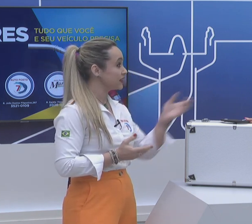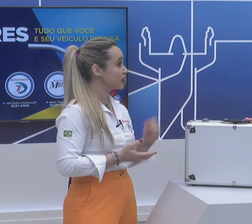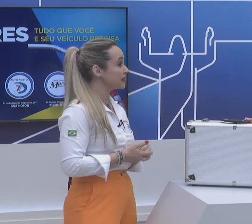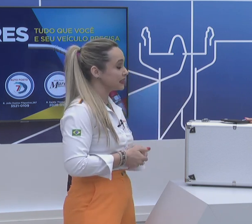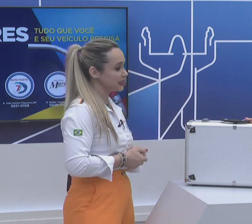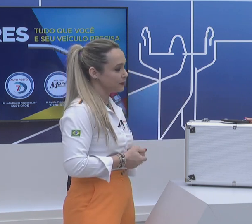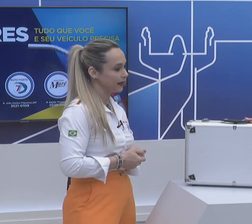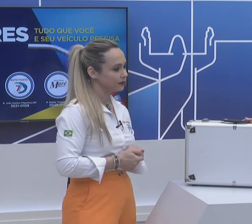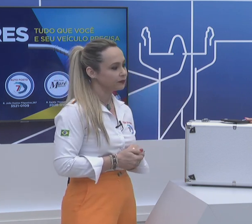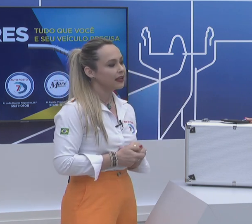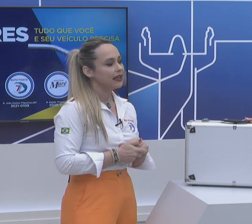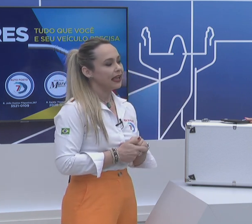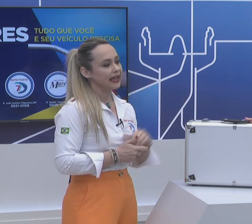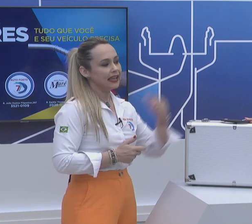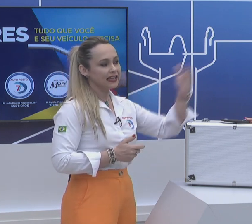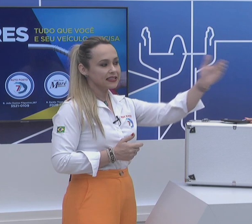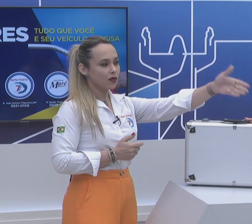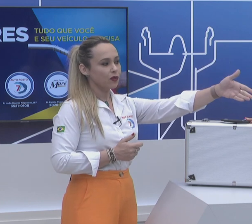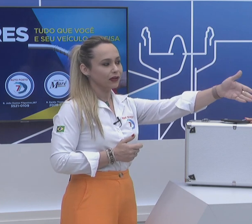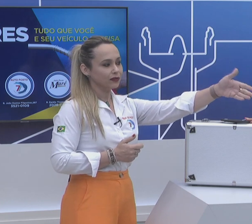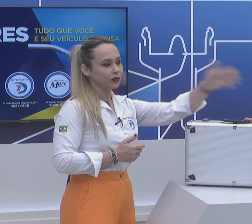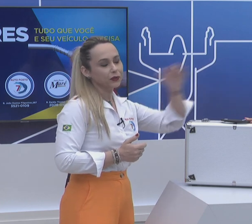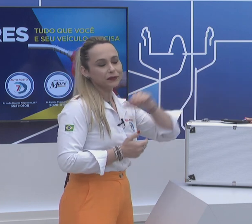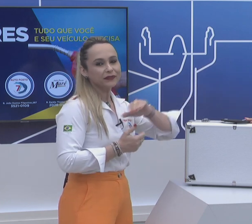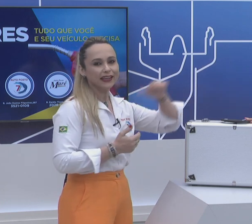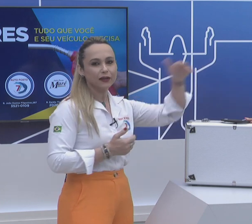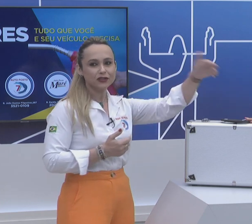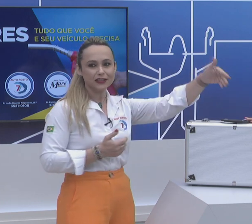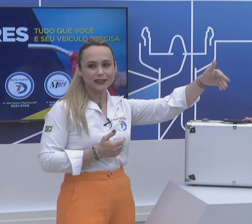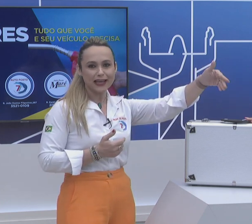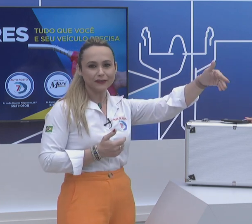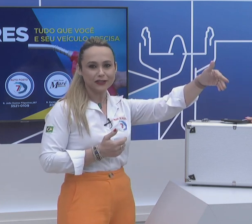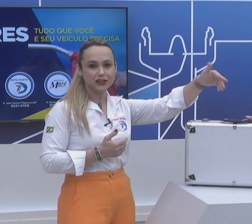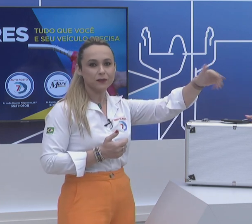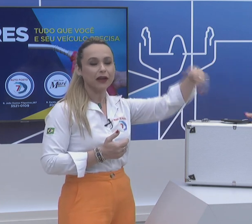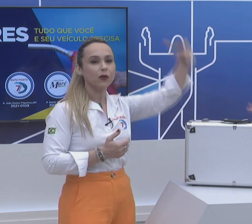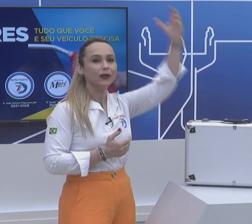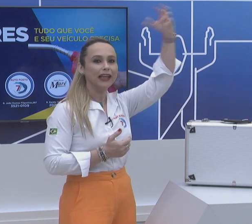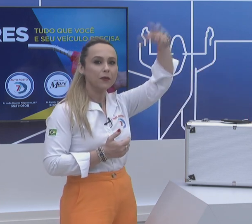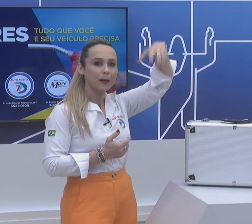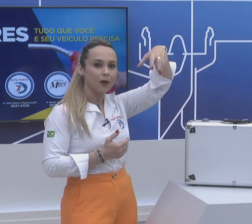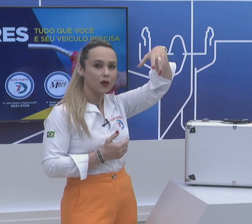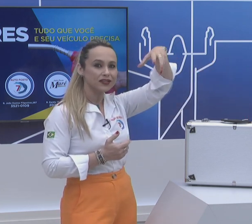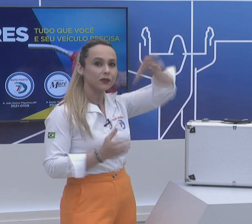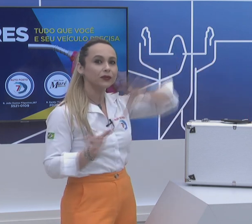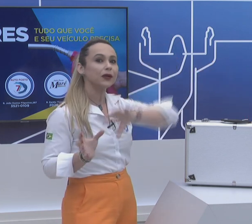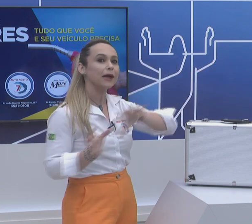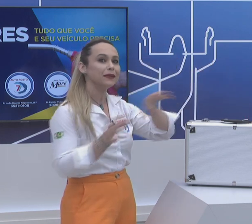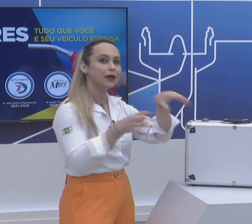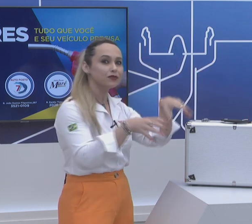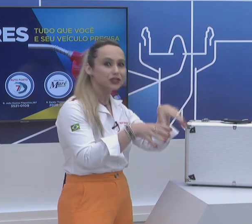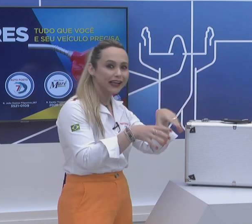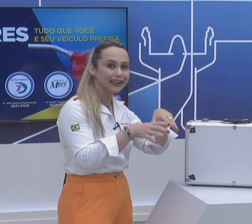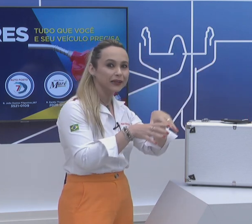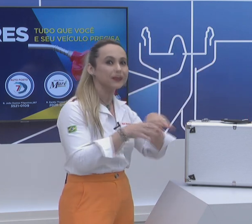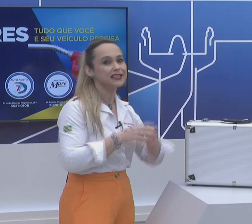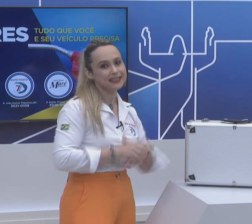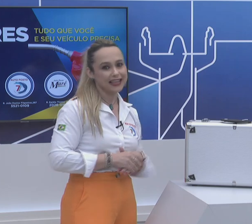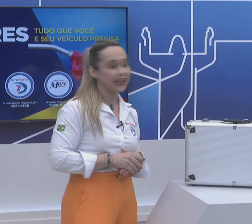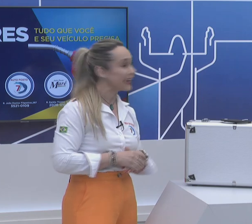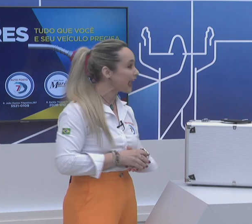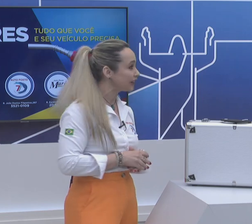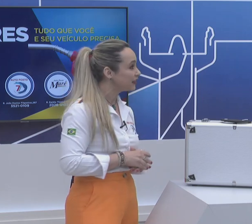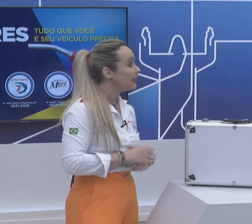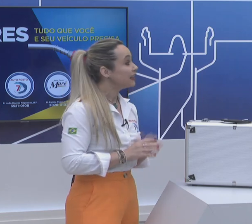nas nossas pistas de abastecimento. Esse é o coletor, ele é utilizado, gente, para colher uma amostra quando o caminhão chega para